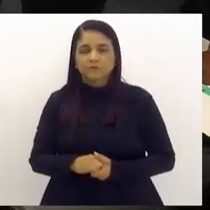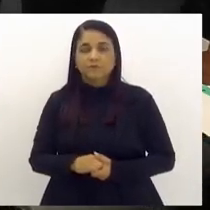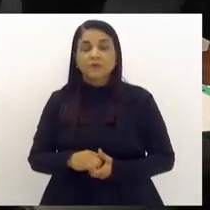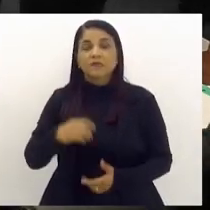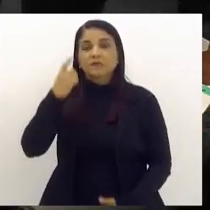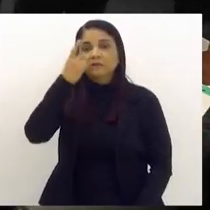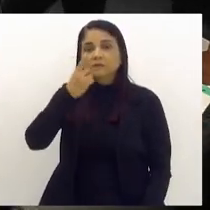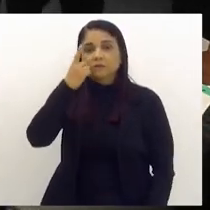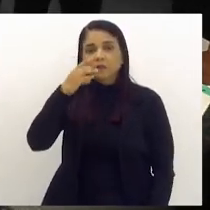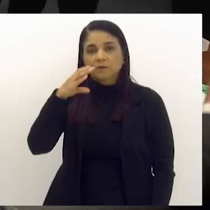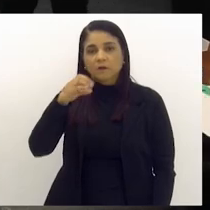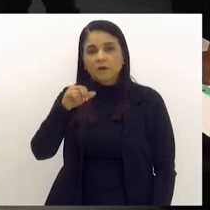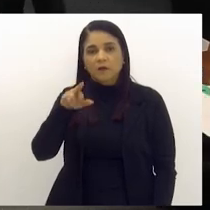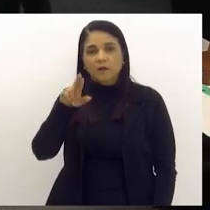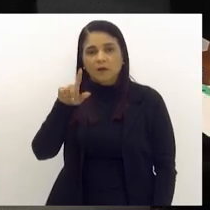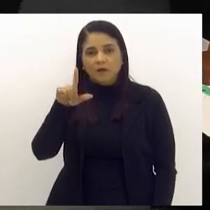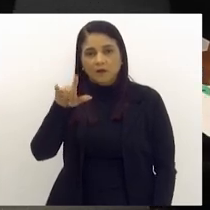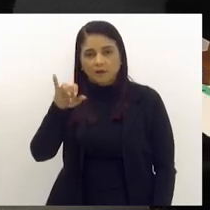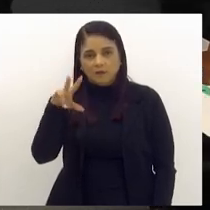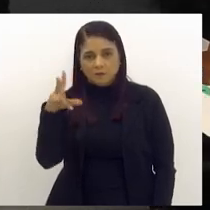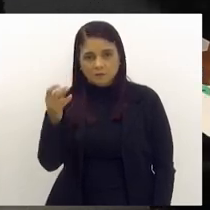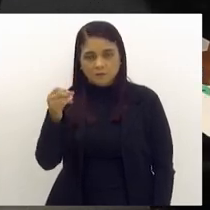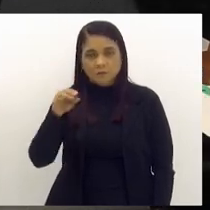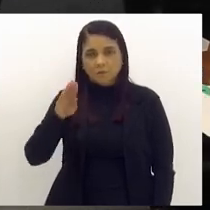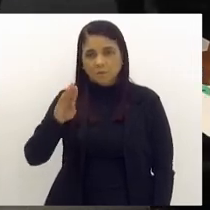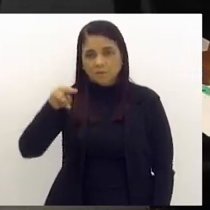Deputado Carlinhos, BNH.